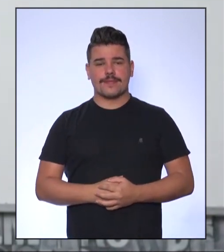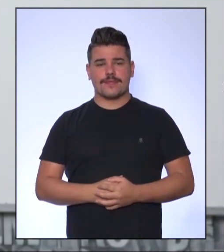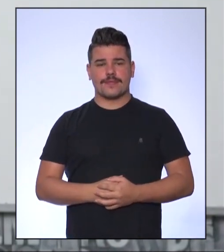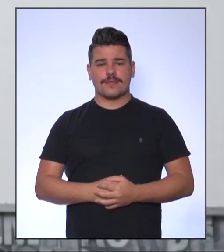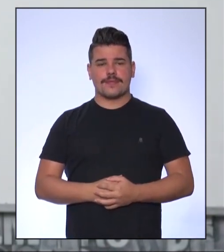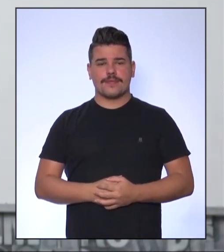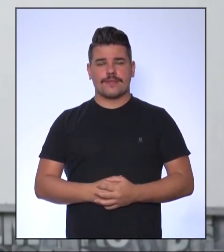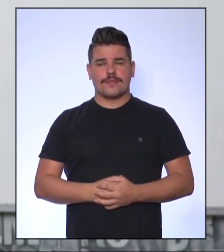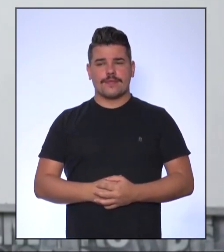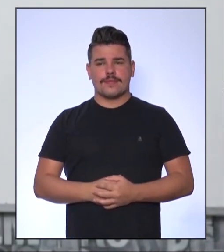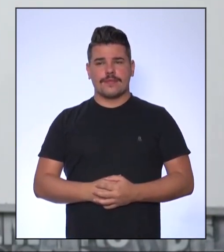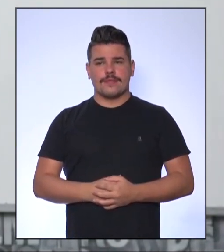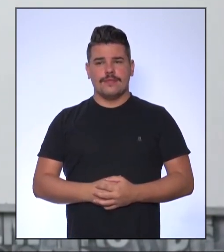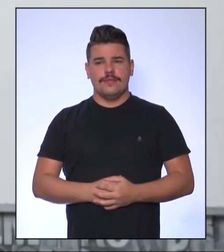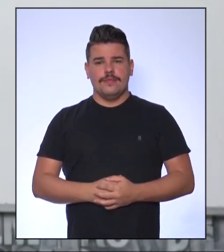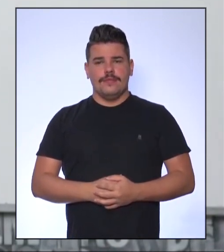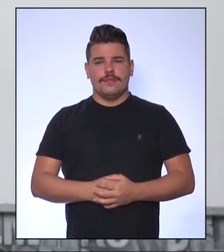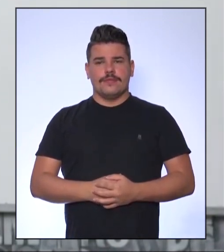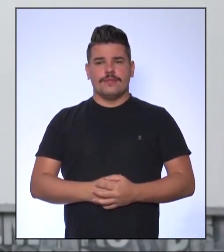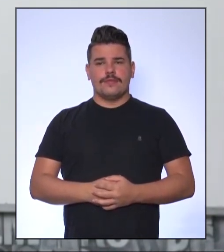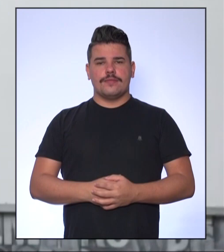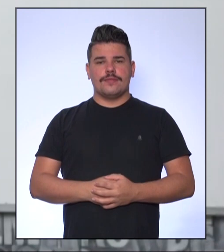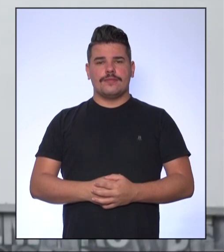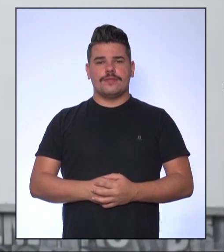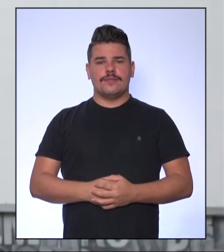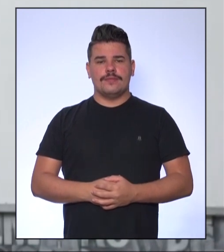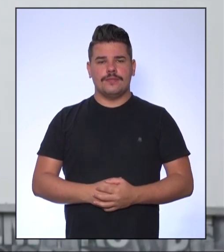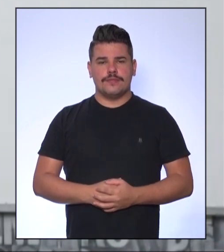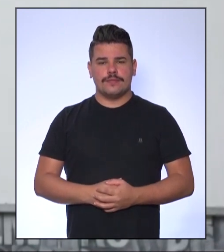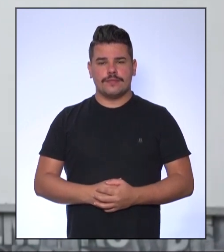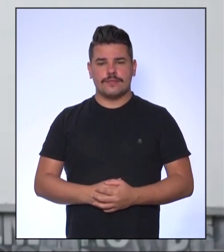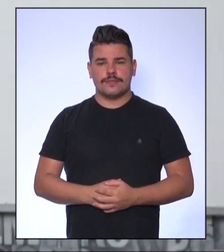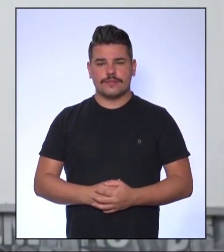um processo de ruptura.